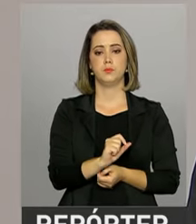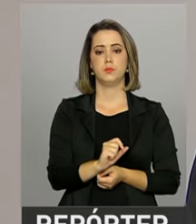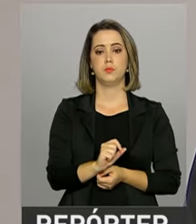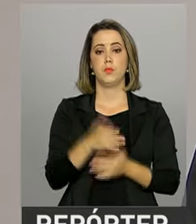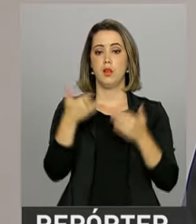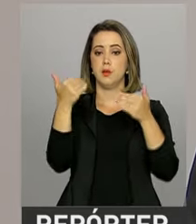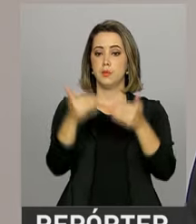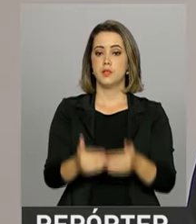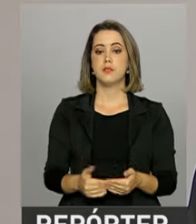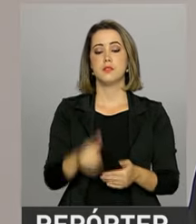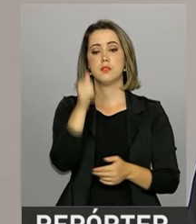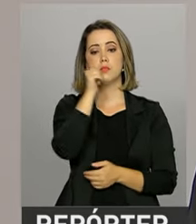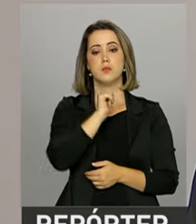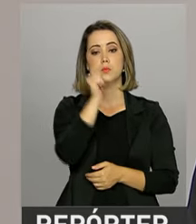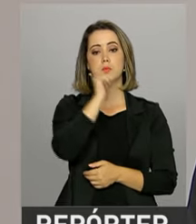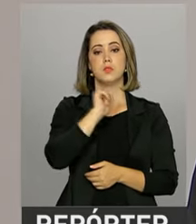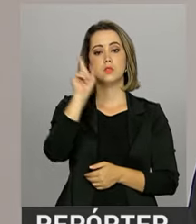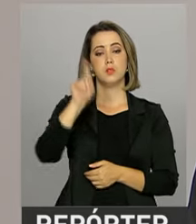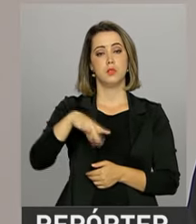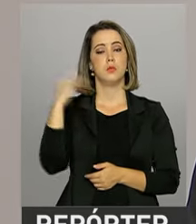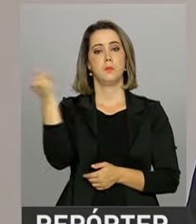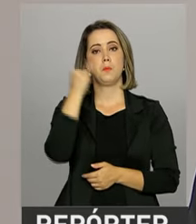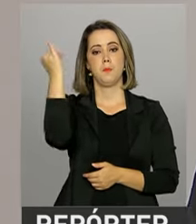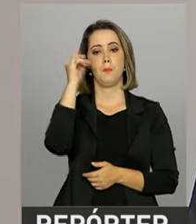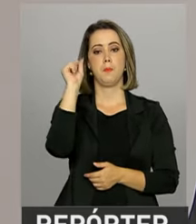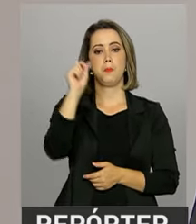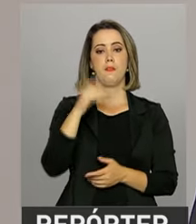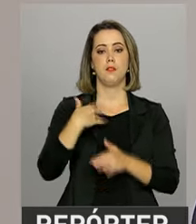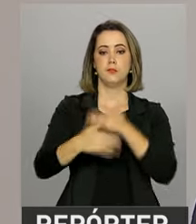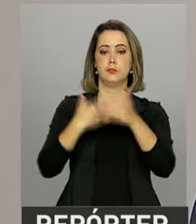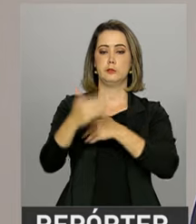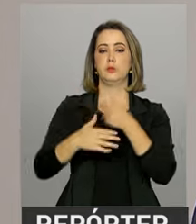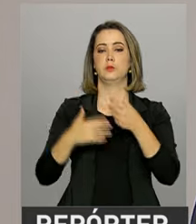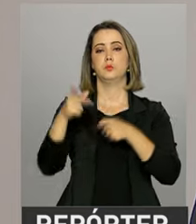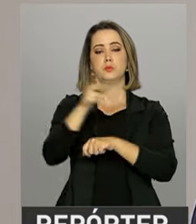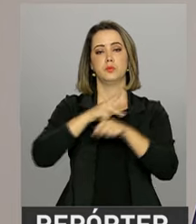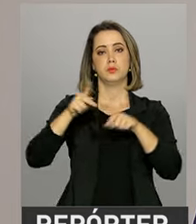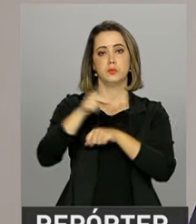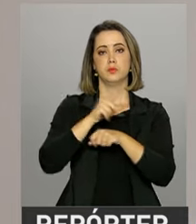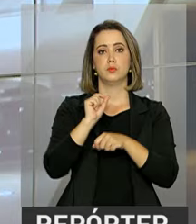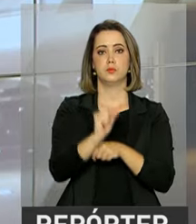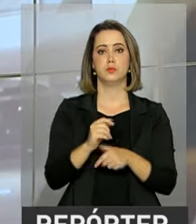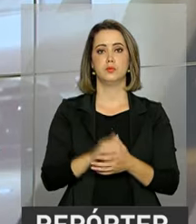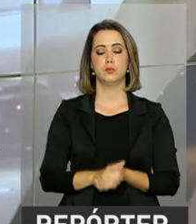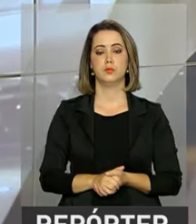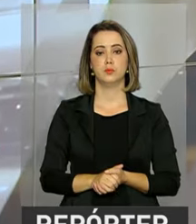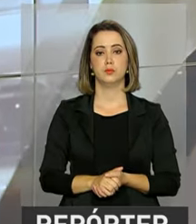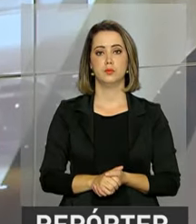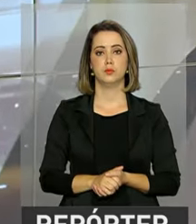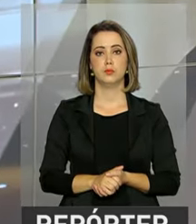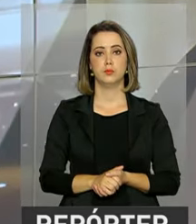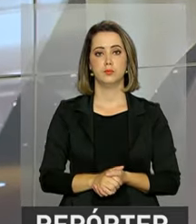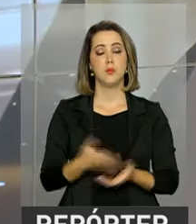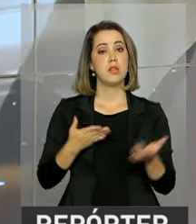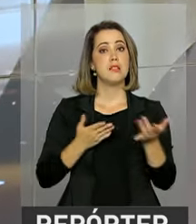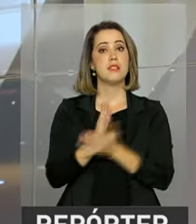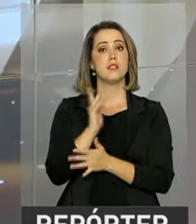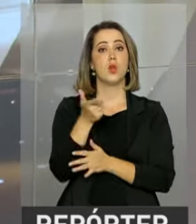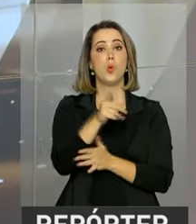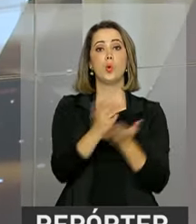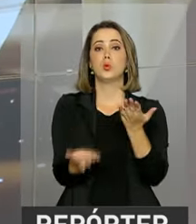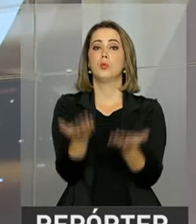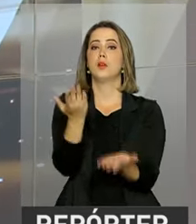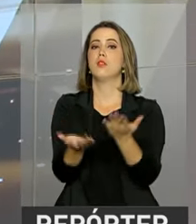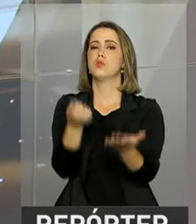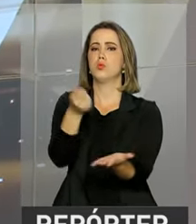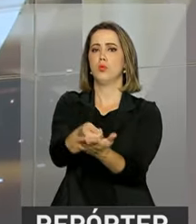a presença da mulher, que é fundamental para o desenvolvimento do país. Saiu mais um balanço